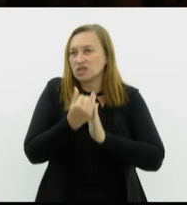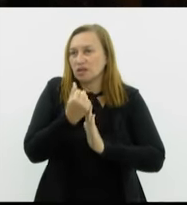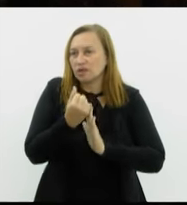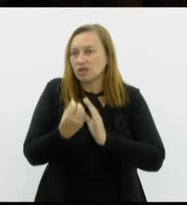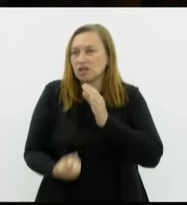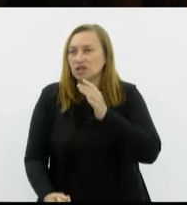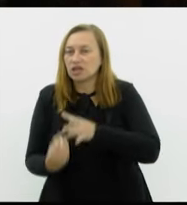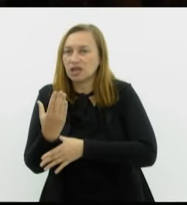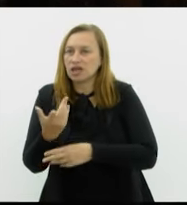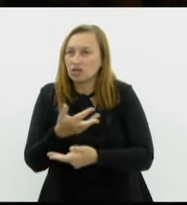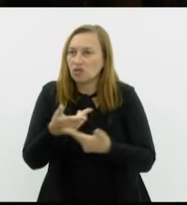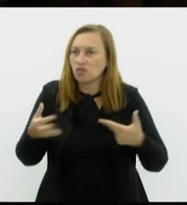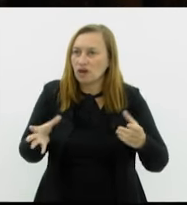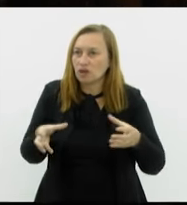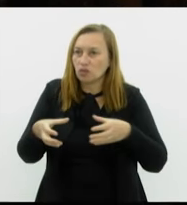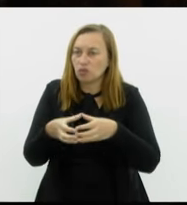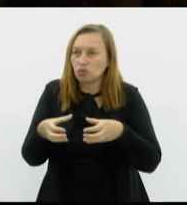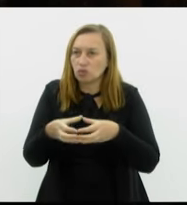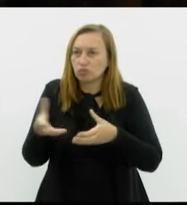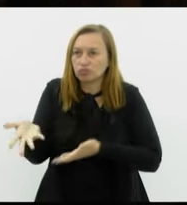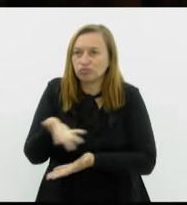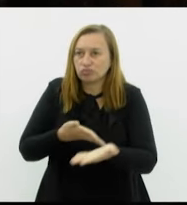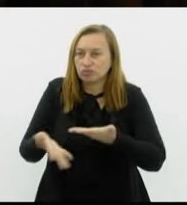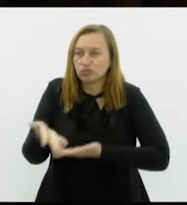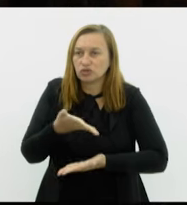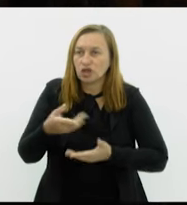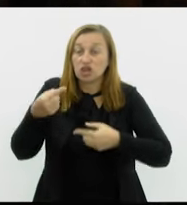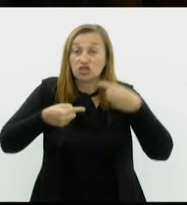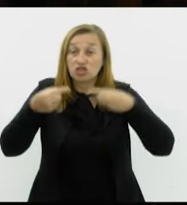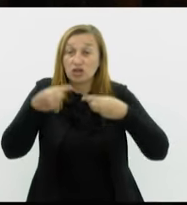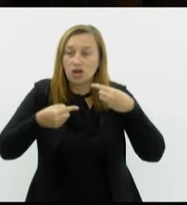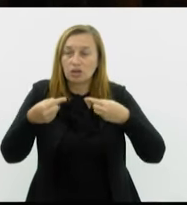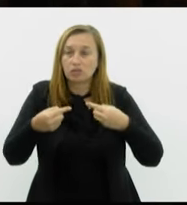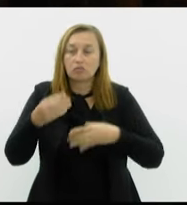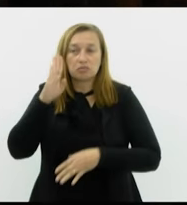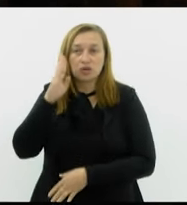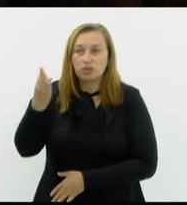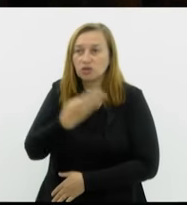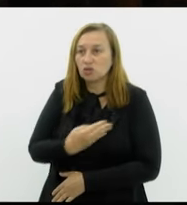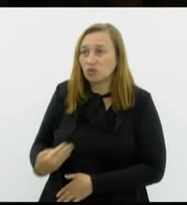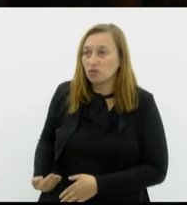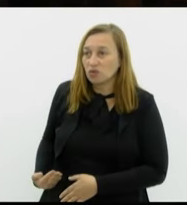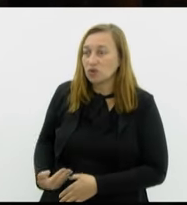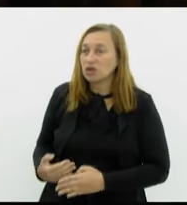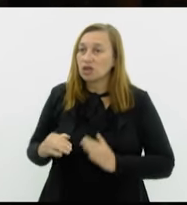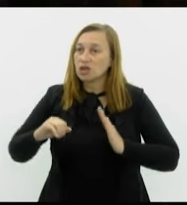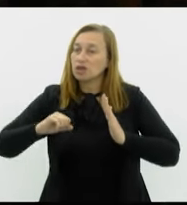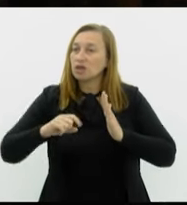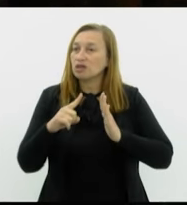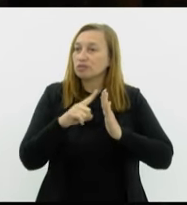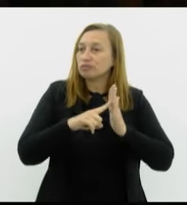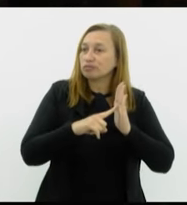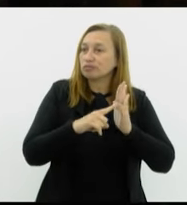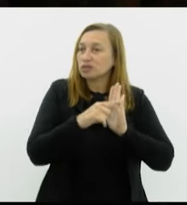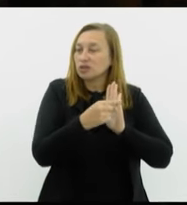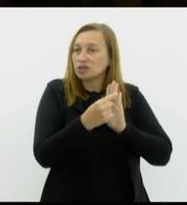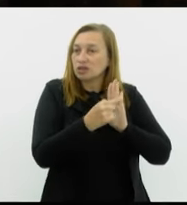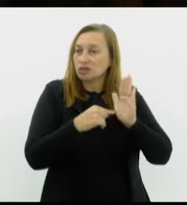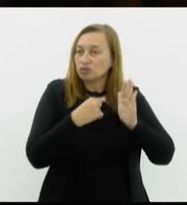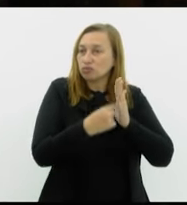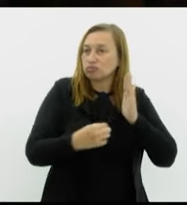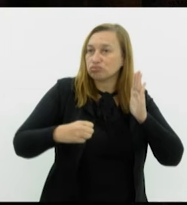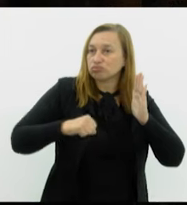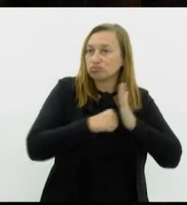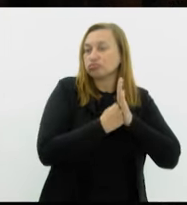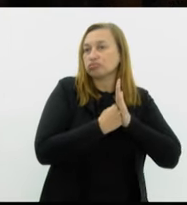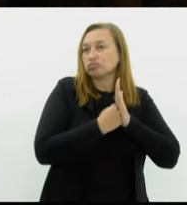com muita participação, com muito diálogo, inclusive com o governo, e o governo vetou a